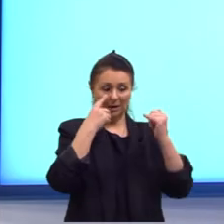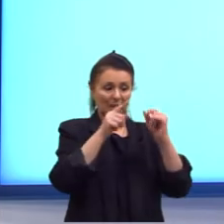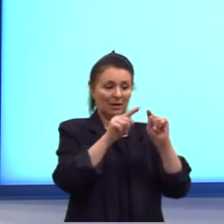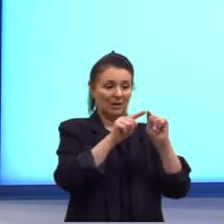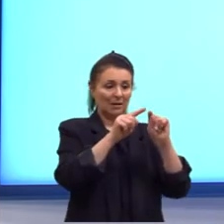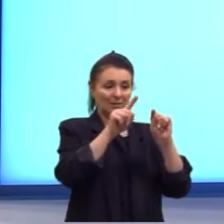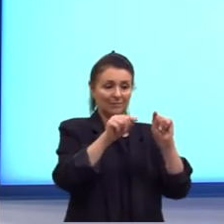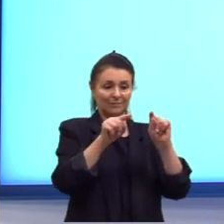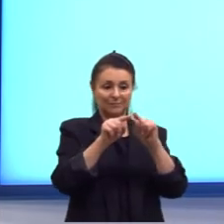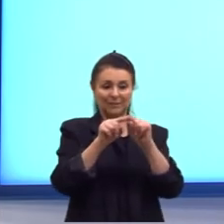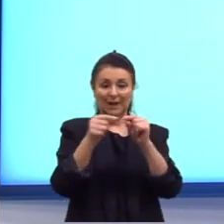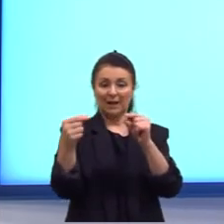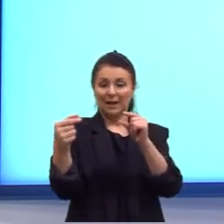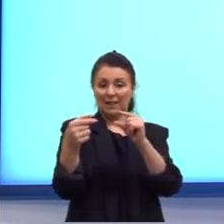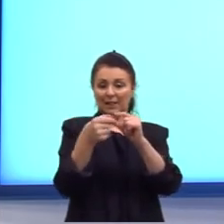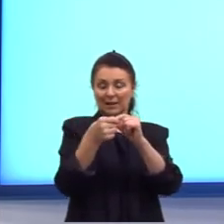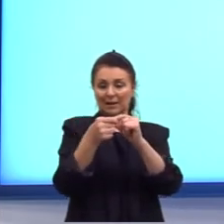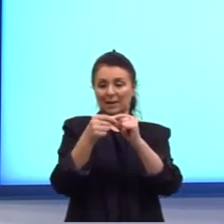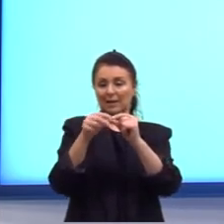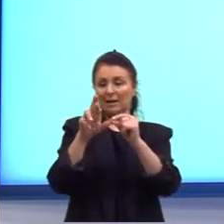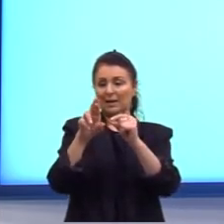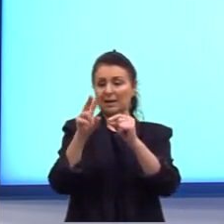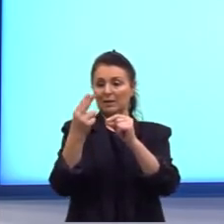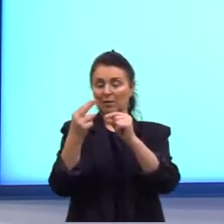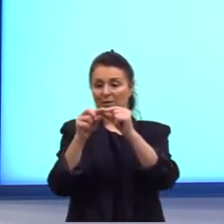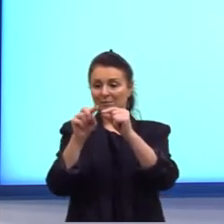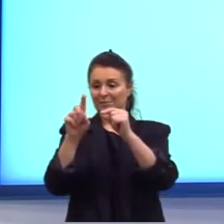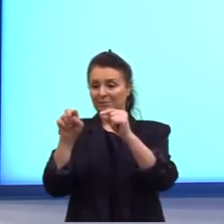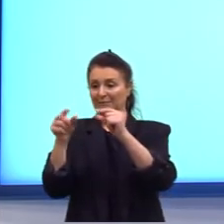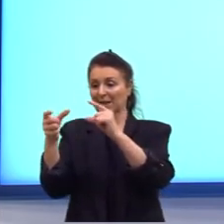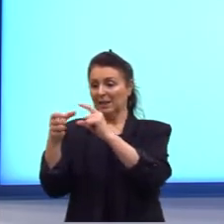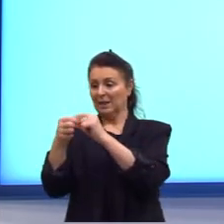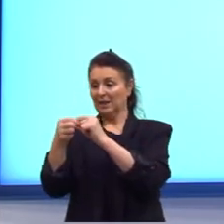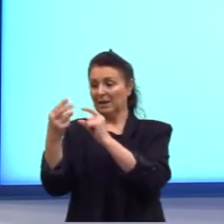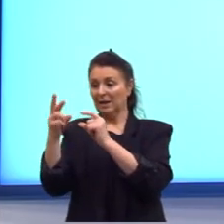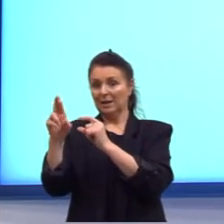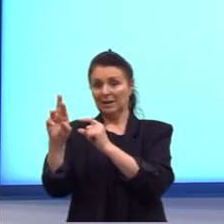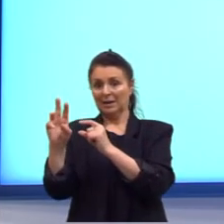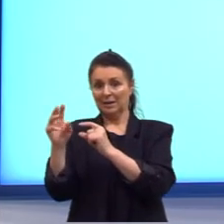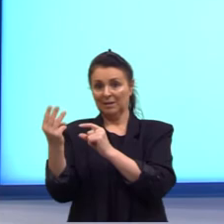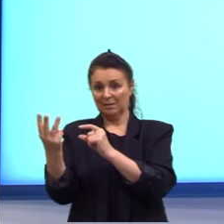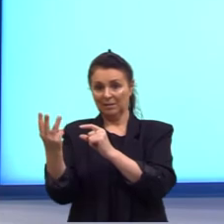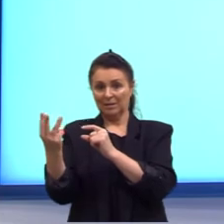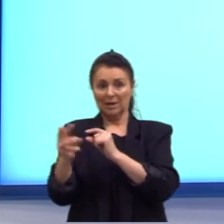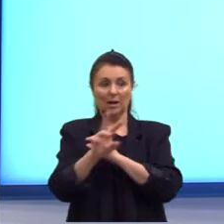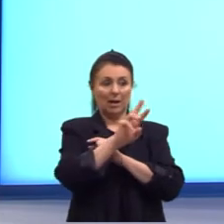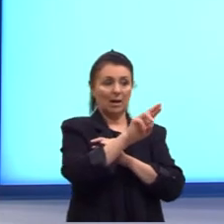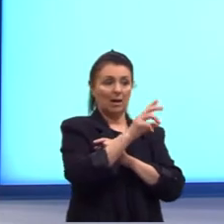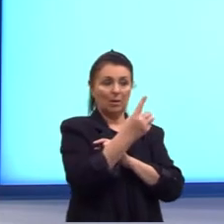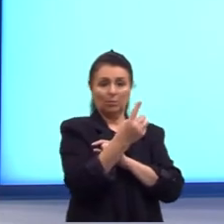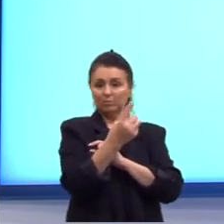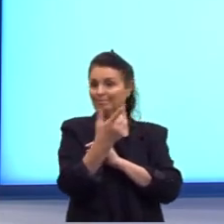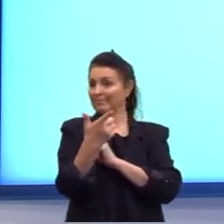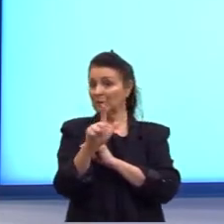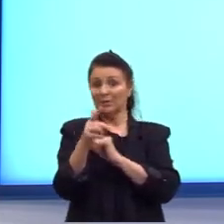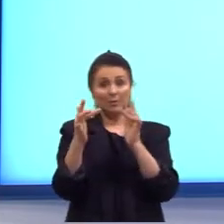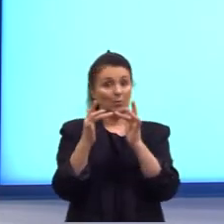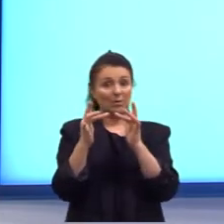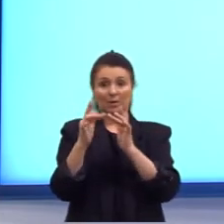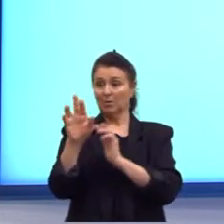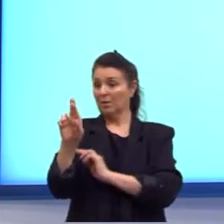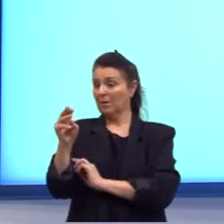posição dela ela tem contato né com as duas mas vejam que elas não tem contato entre si simultaneamente